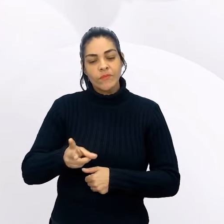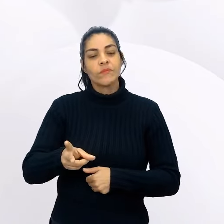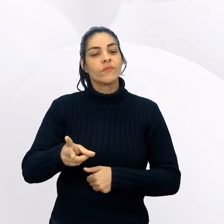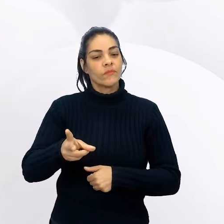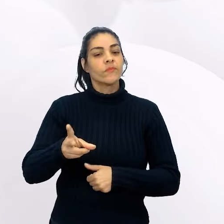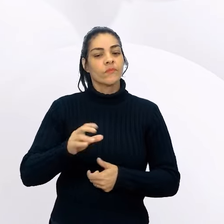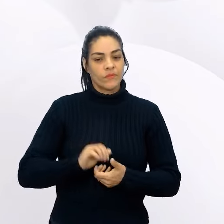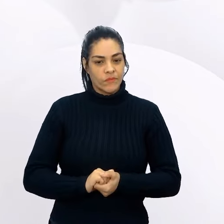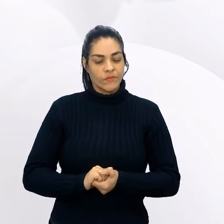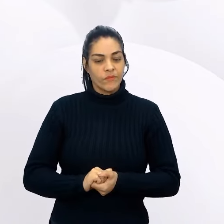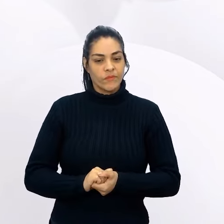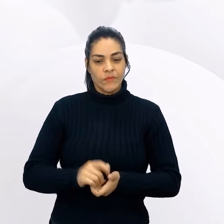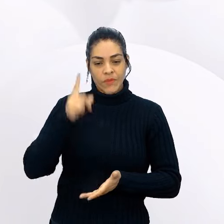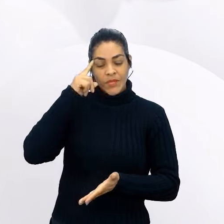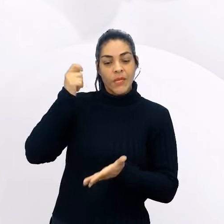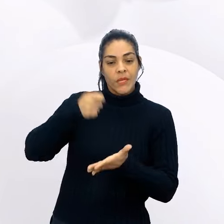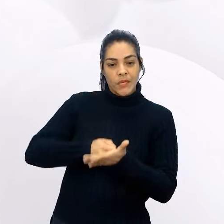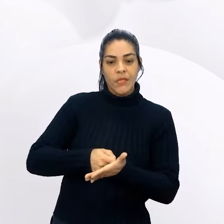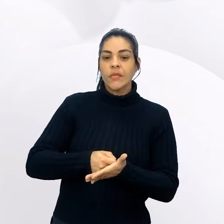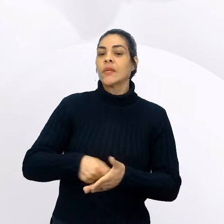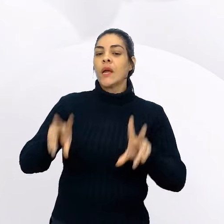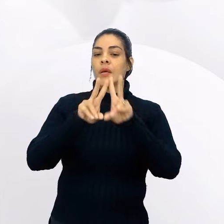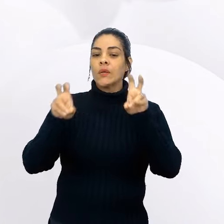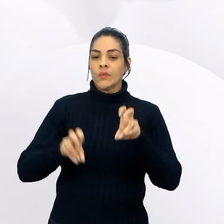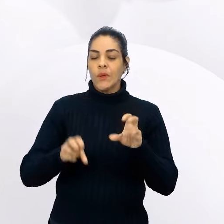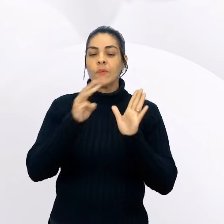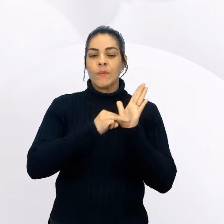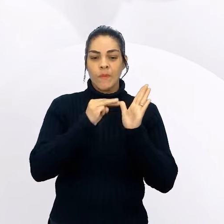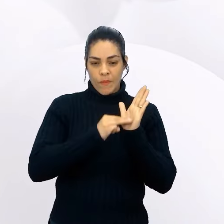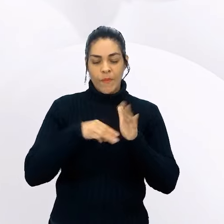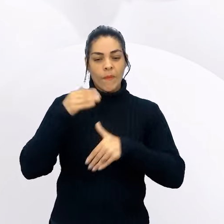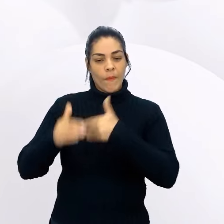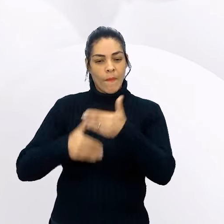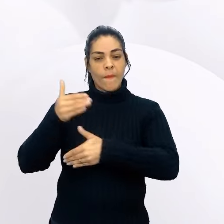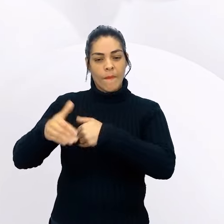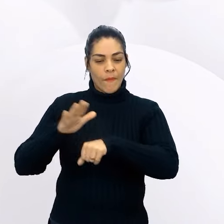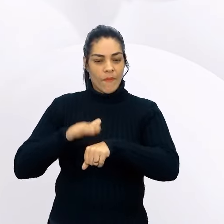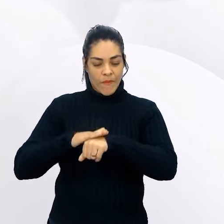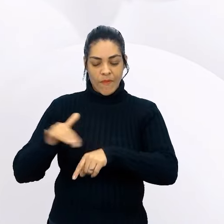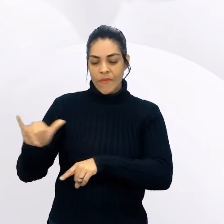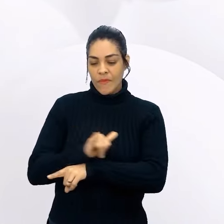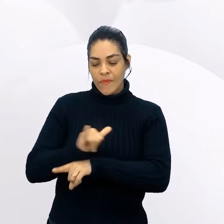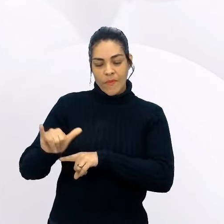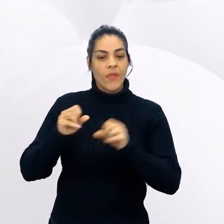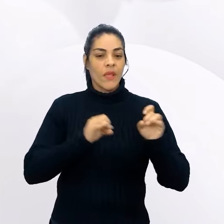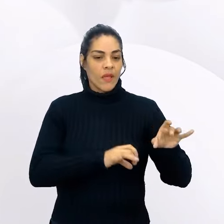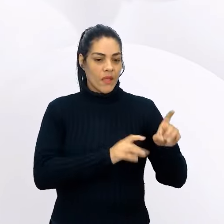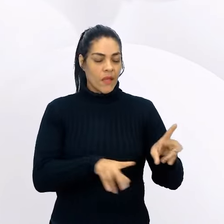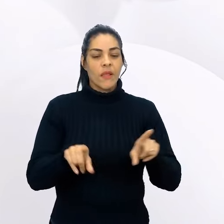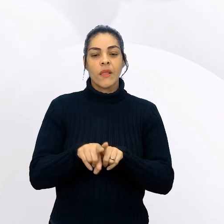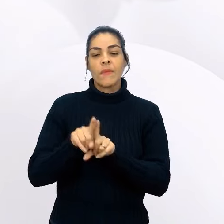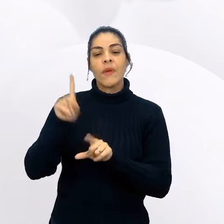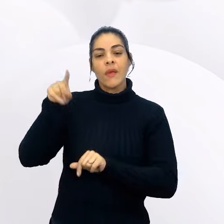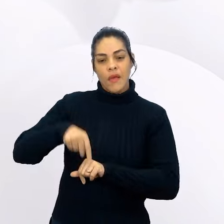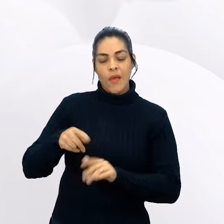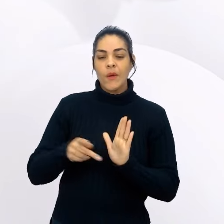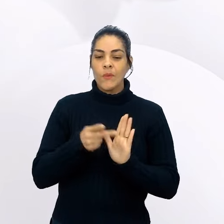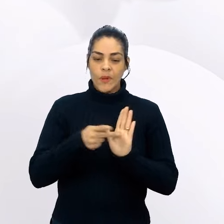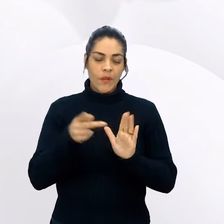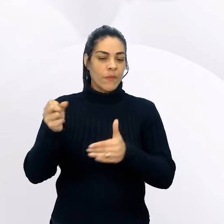pautadas em constantes tomadas de decisões sobre metodologias, procedimentos, técnicas e estratégias. Então é isso, né? O programa ele